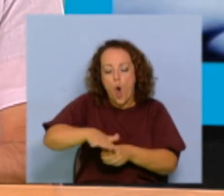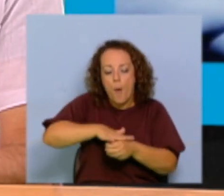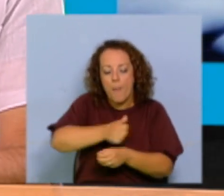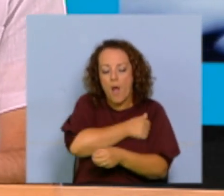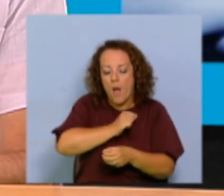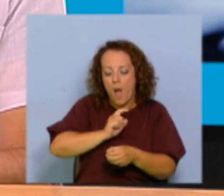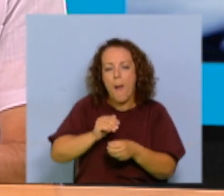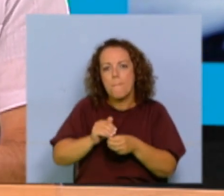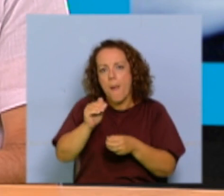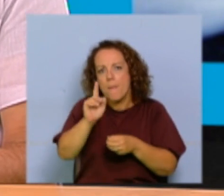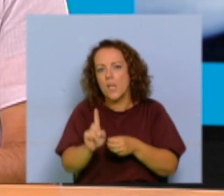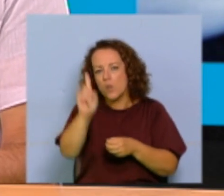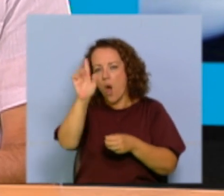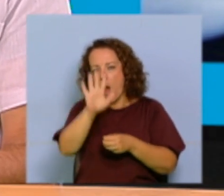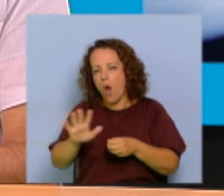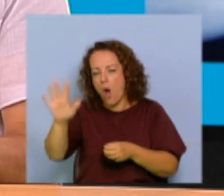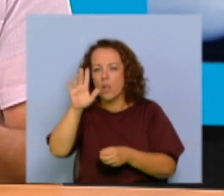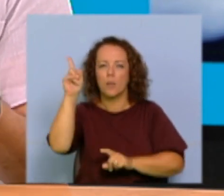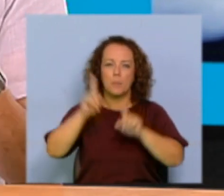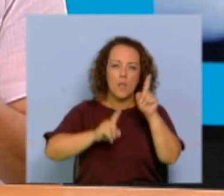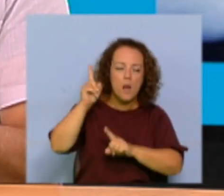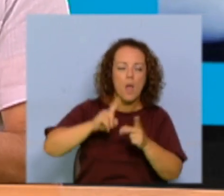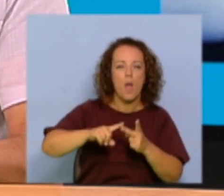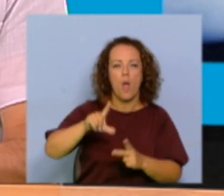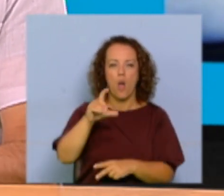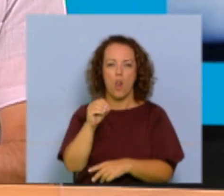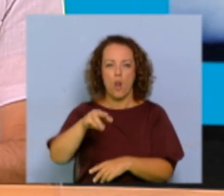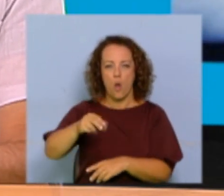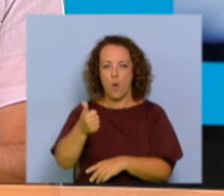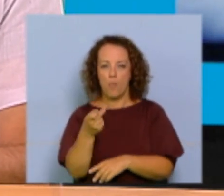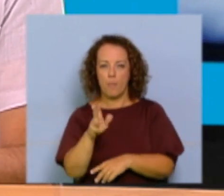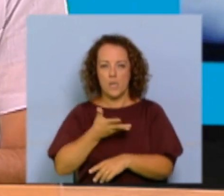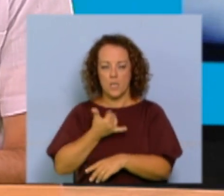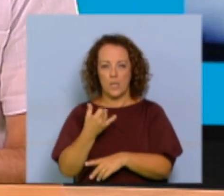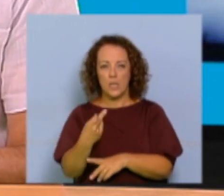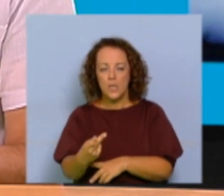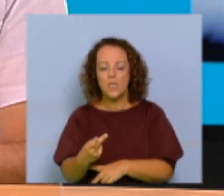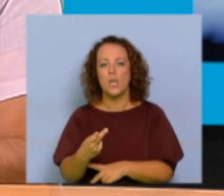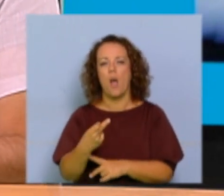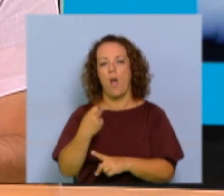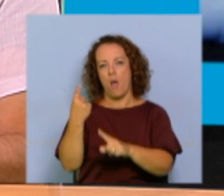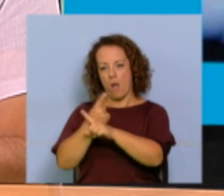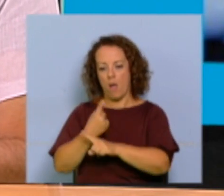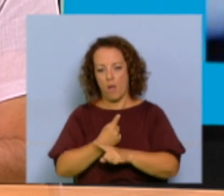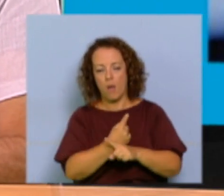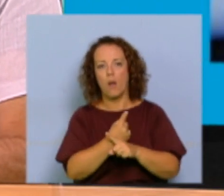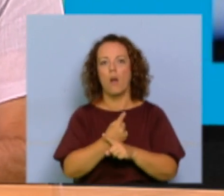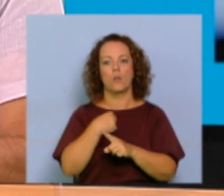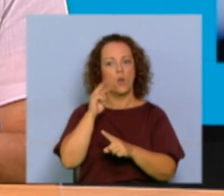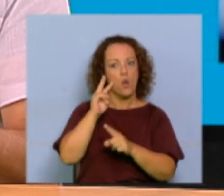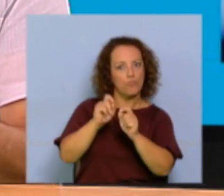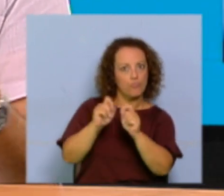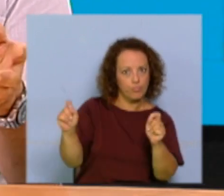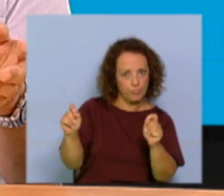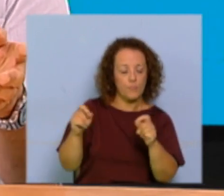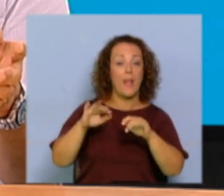para cima, na Lombardia, Milão, essas áreas aí que todos nós sabemos, não é? Nós acompanhamos todos. E